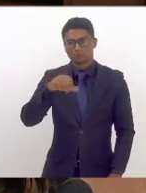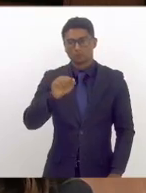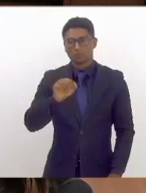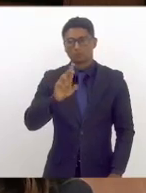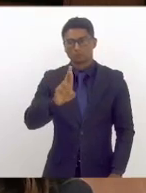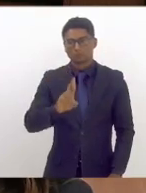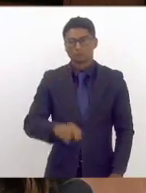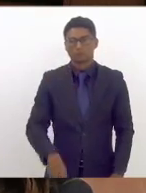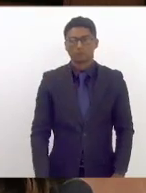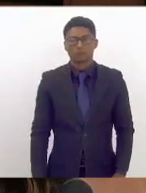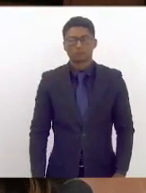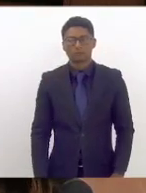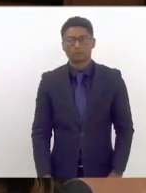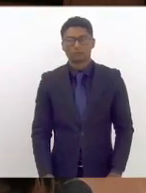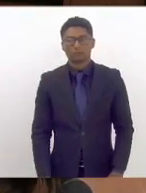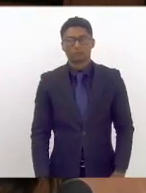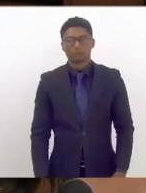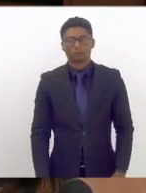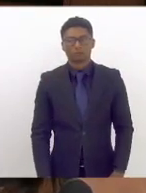Eliomar Coelho